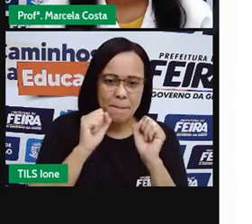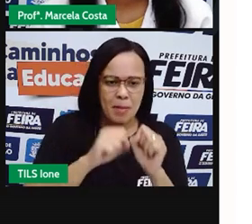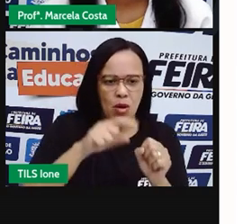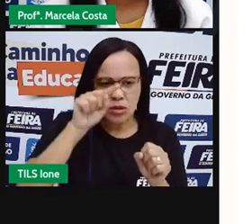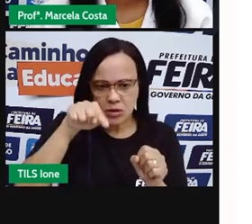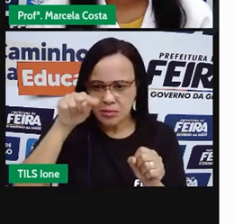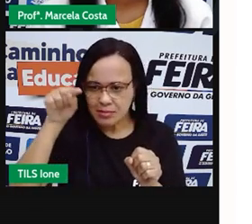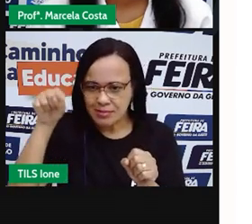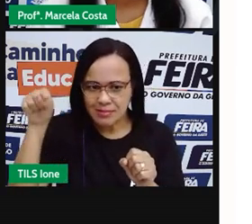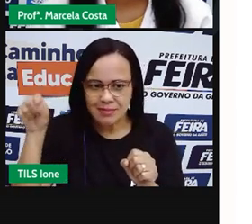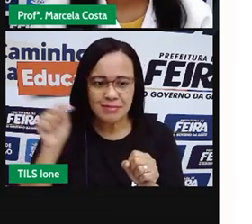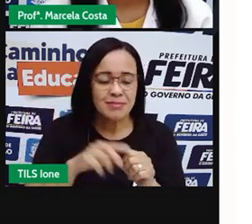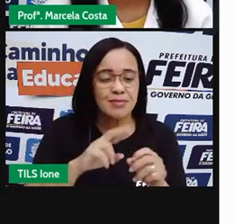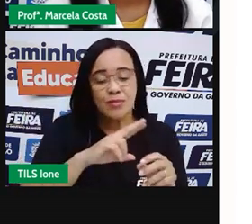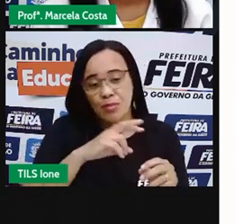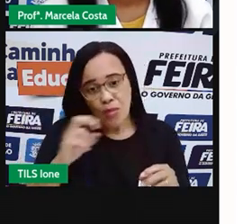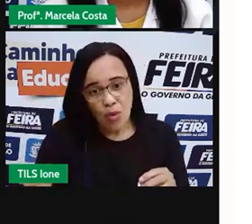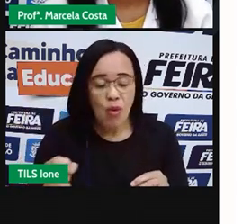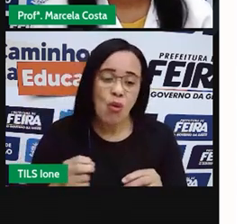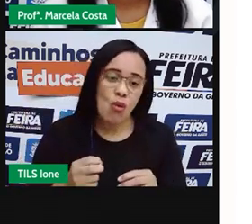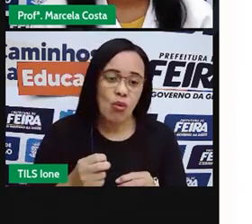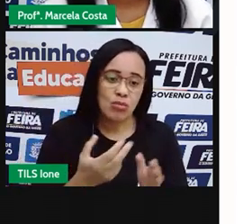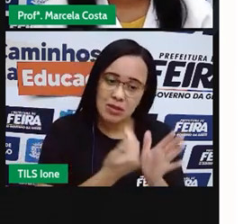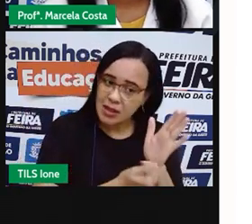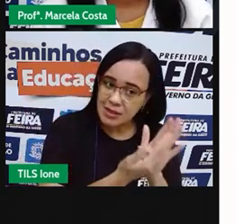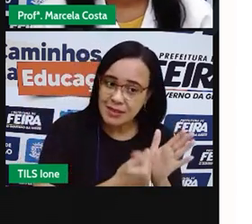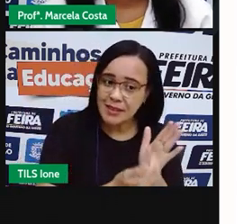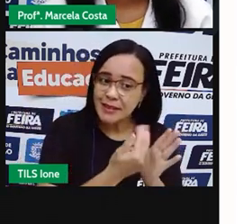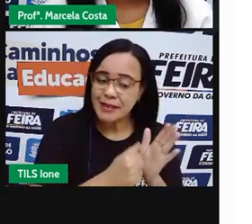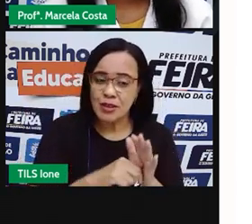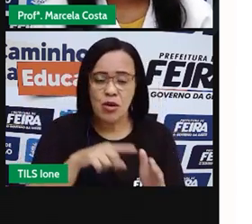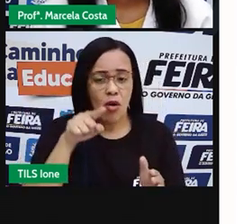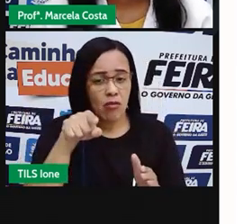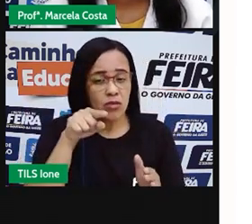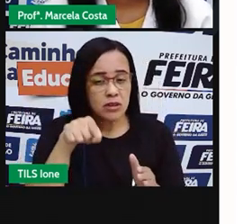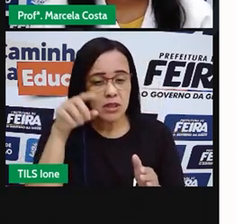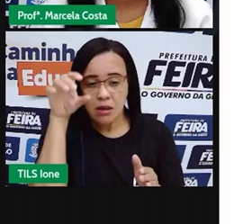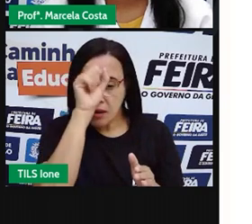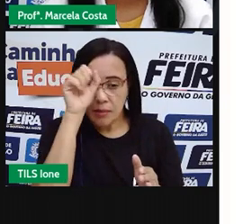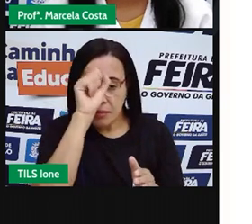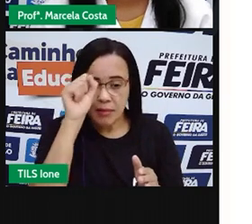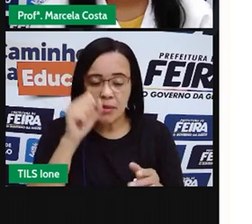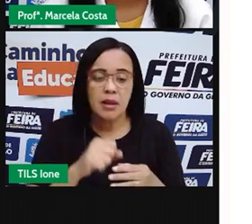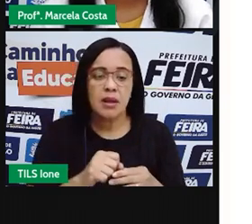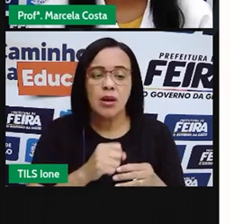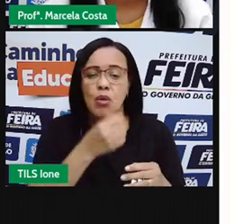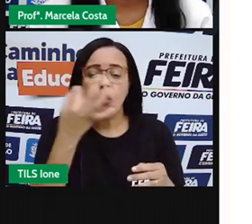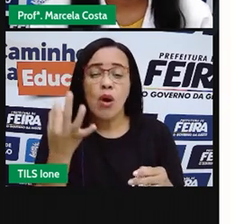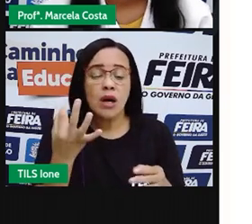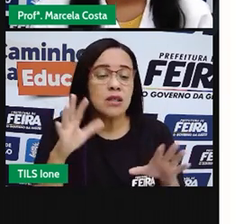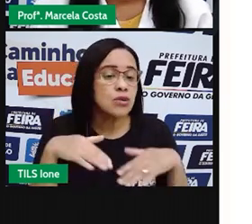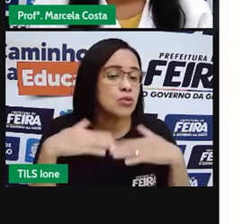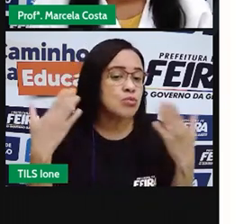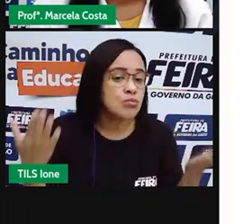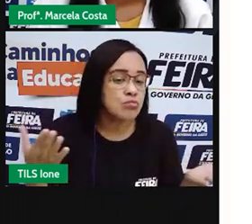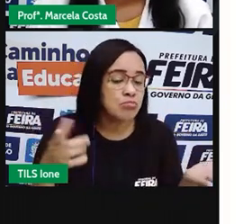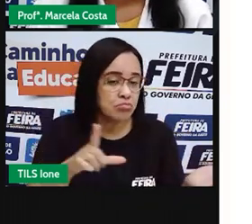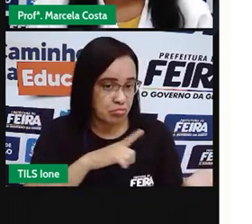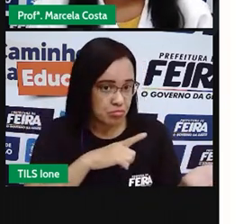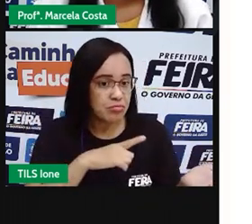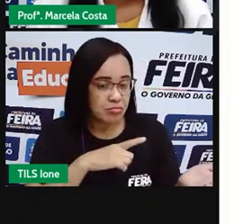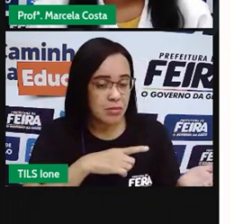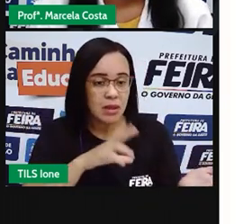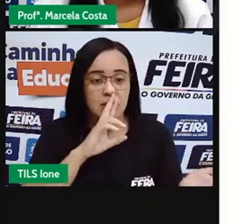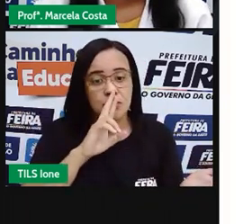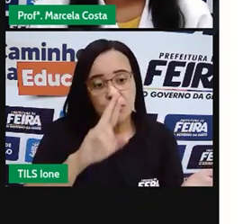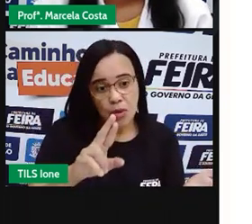para representar essas quantidades, para que você possa contar depois ao todo e ver o